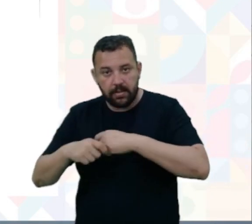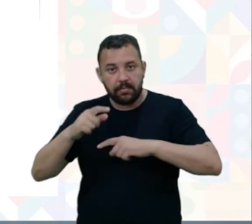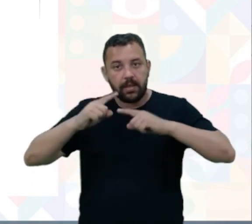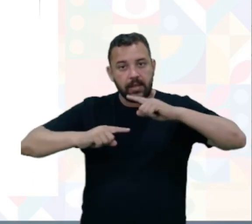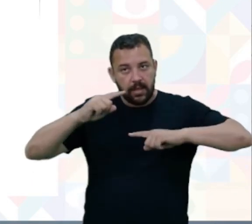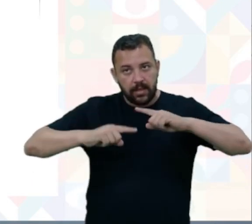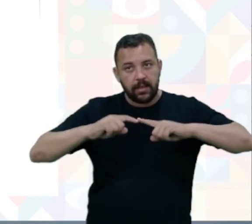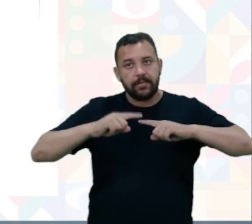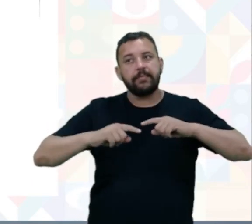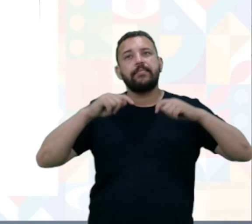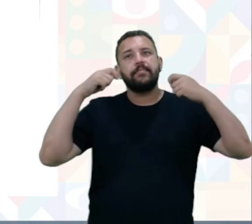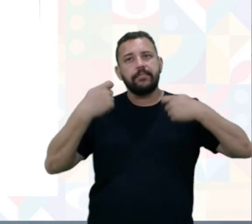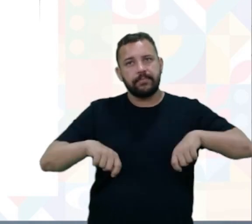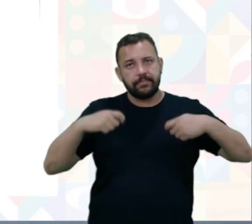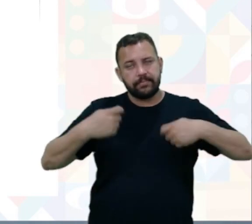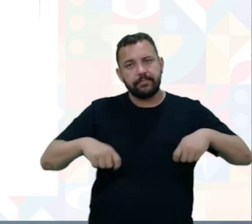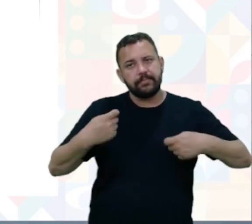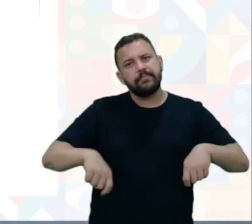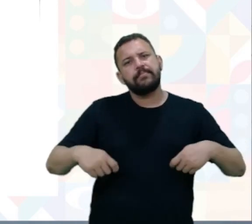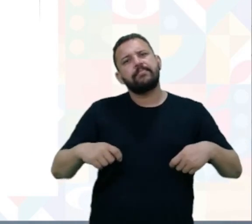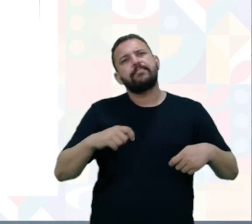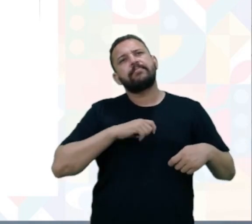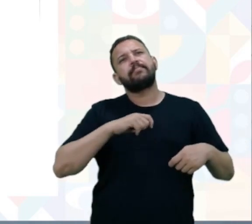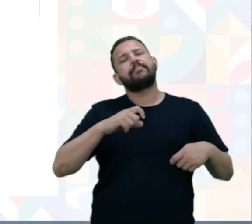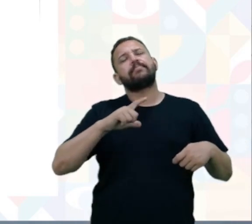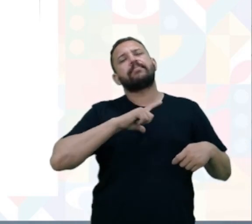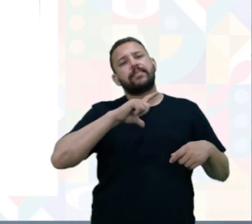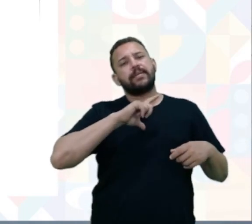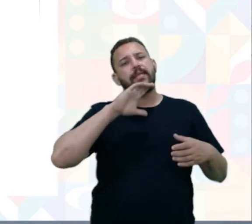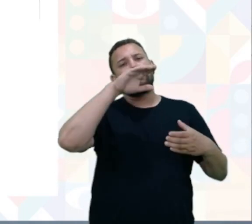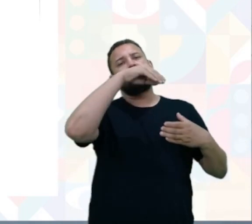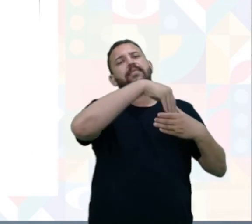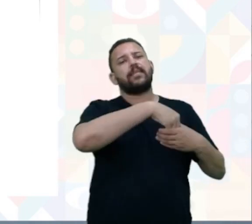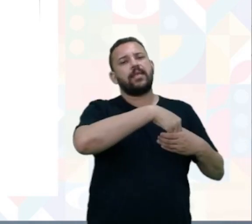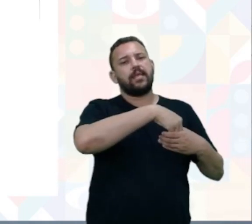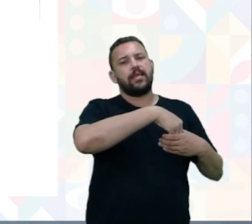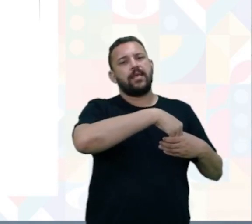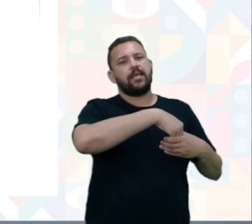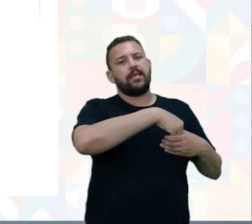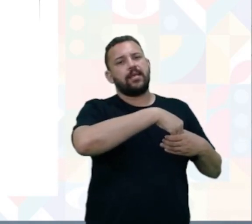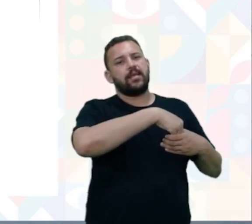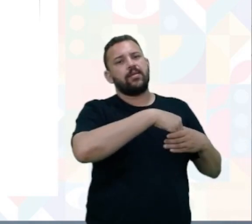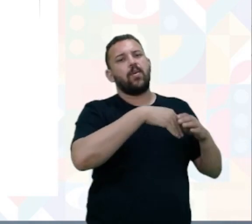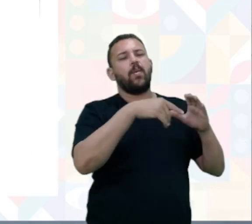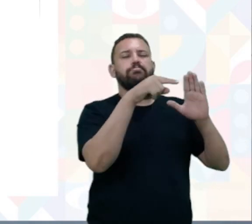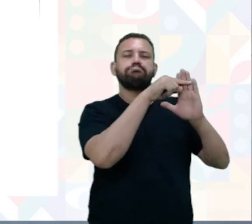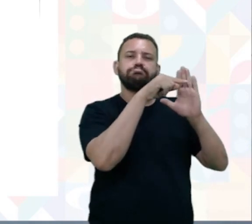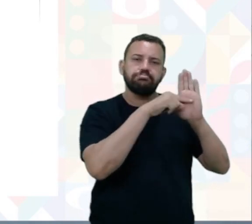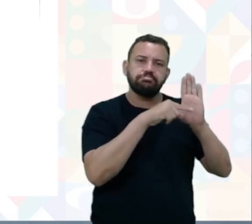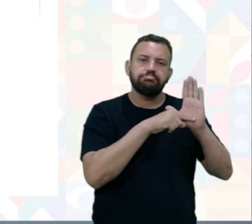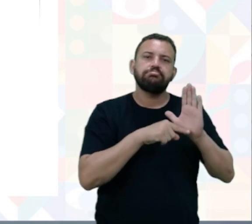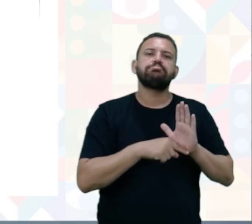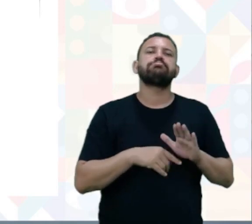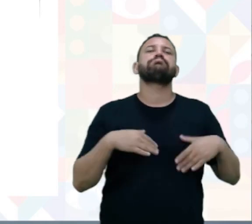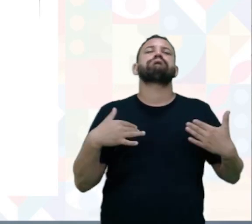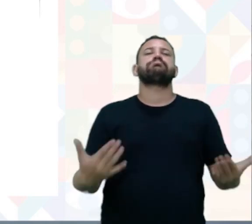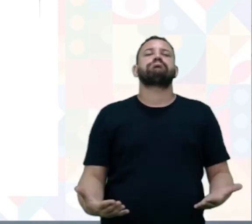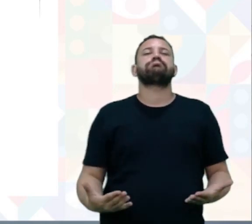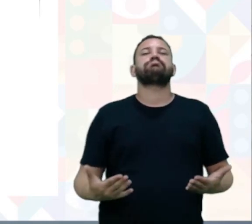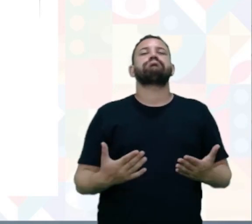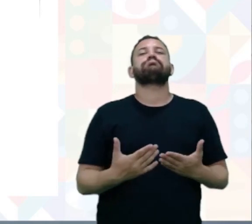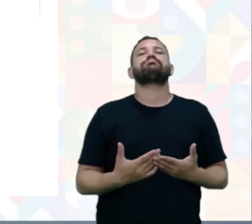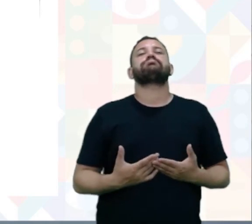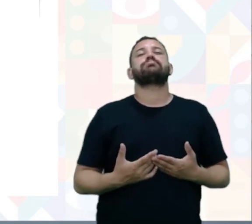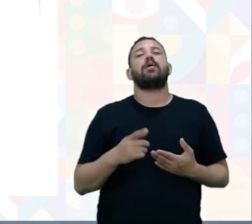materiais devem estar contempladas lá no planejamento. Outra etapa